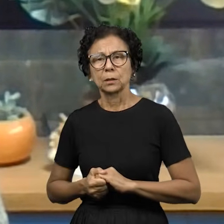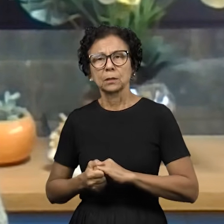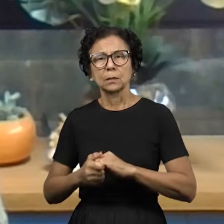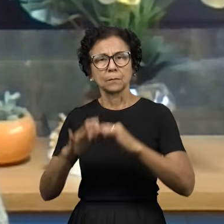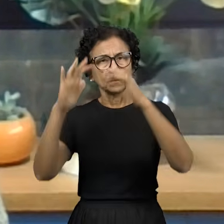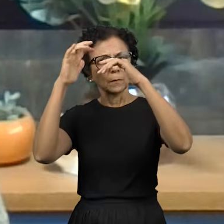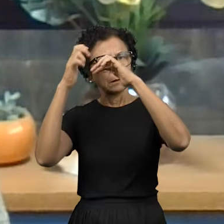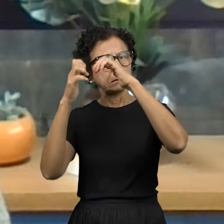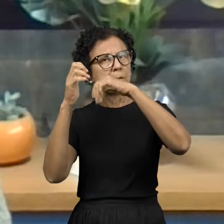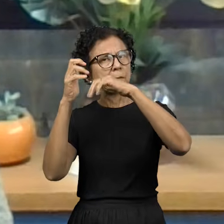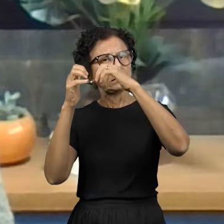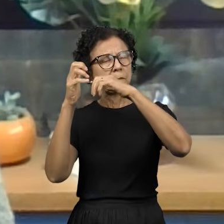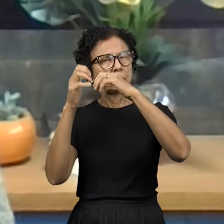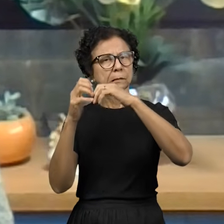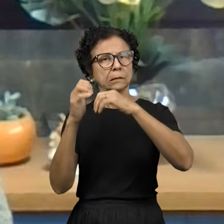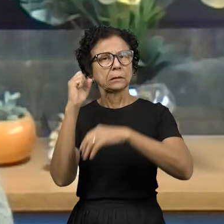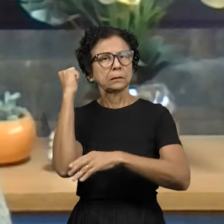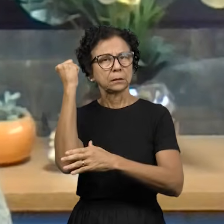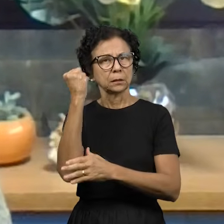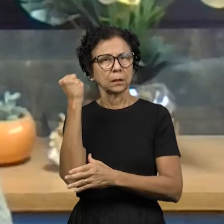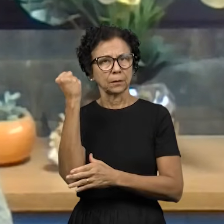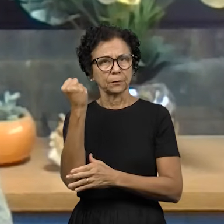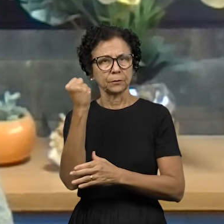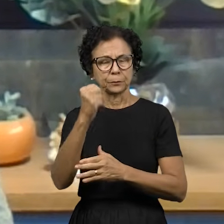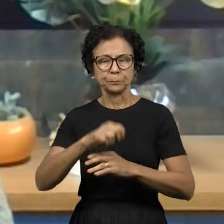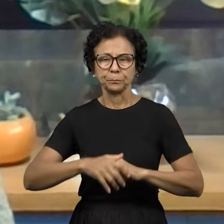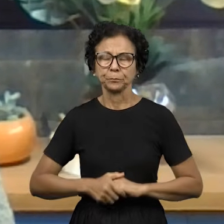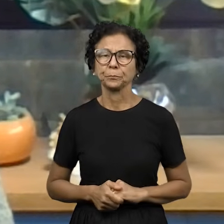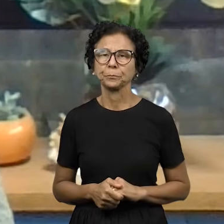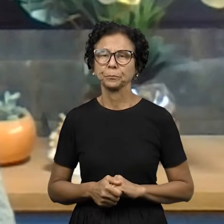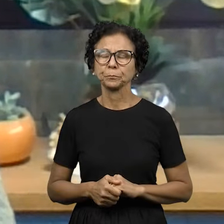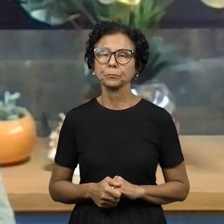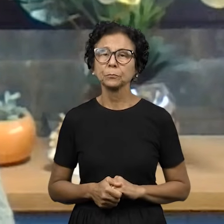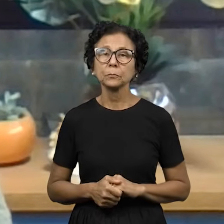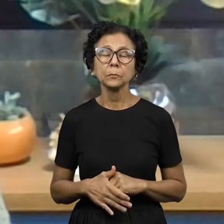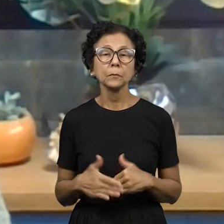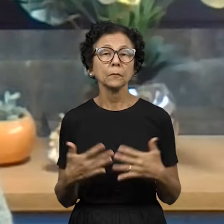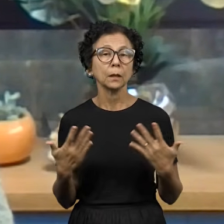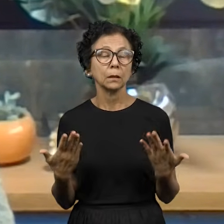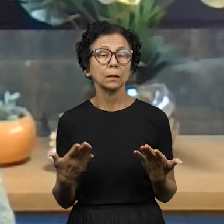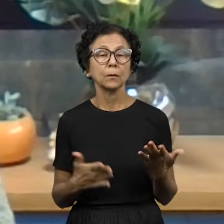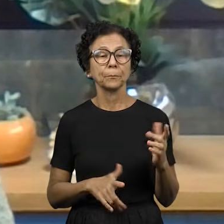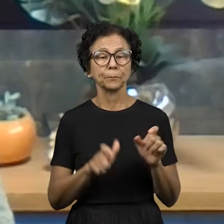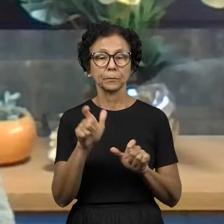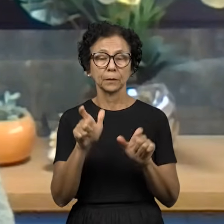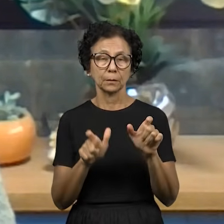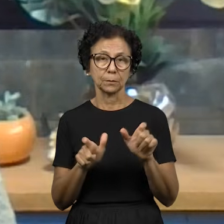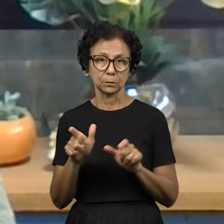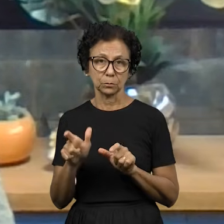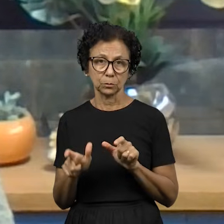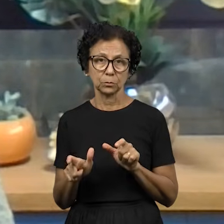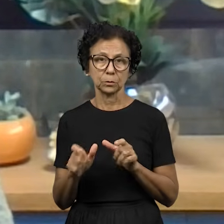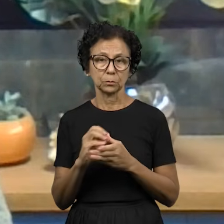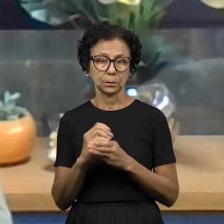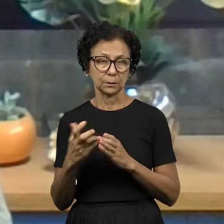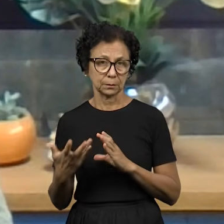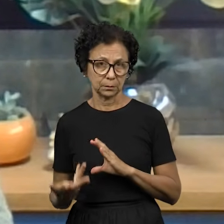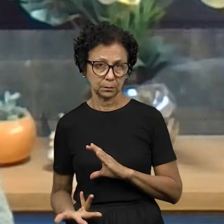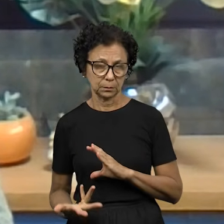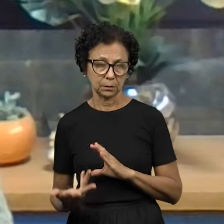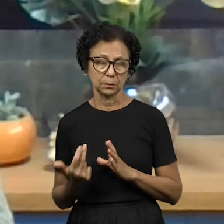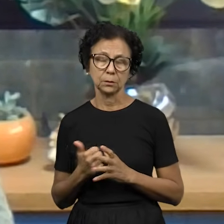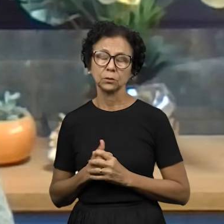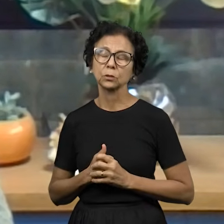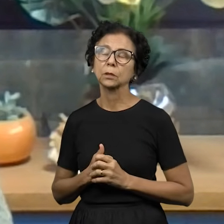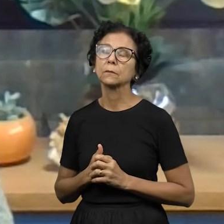mais severa. Nós temos que estar atentos a isso. Então, essas pessoas, né, elas vão